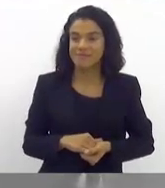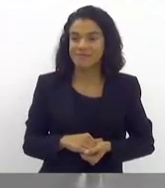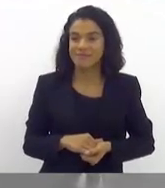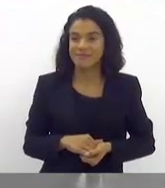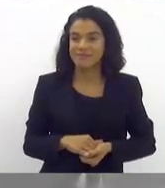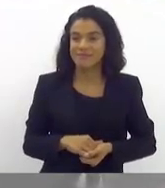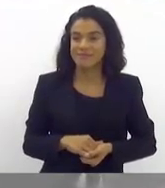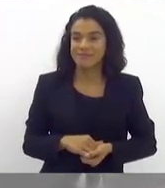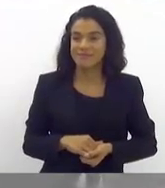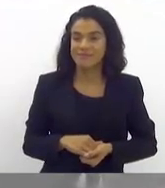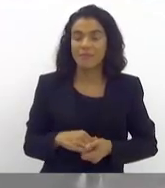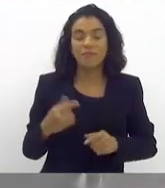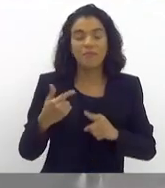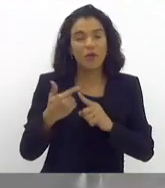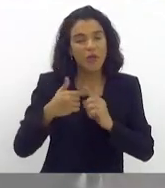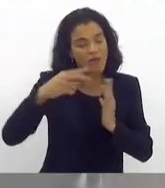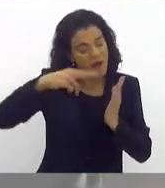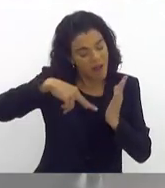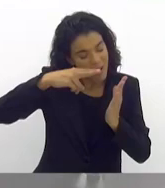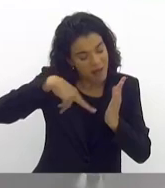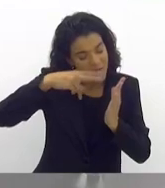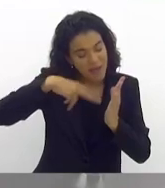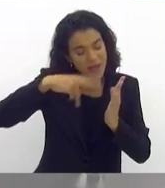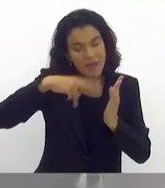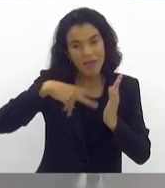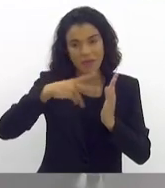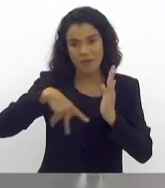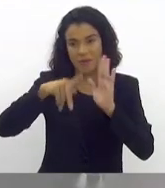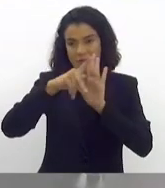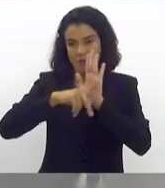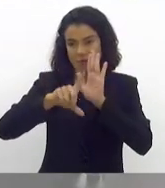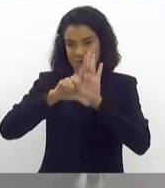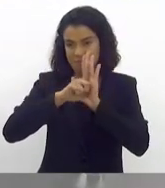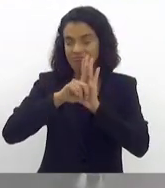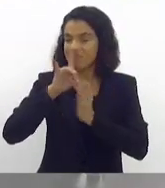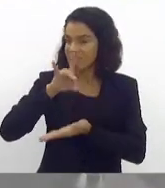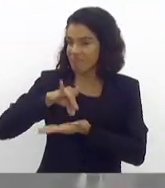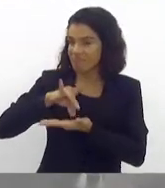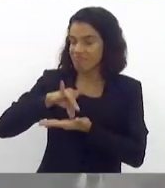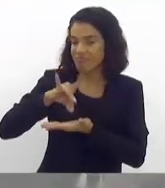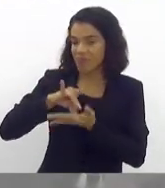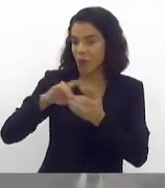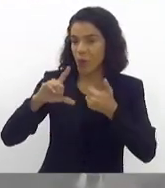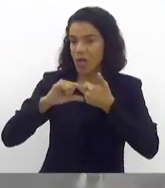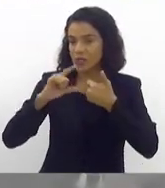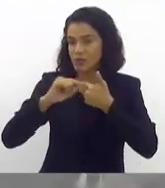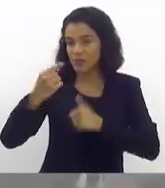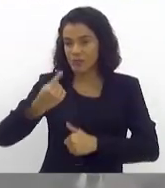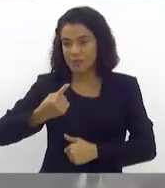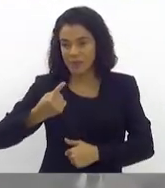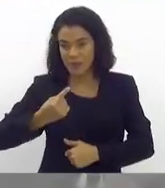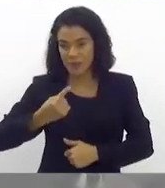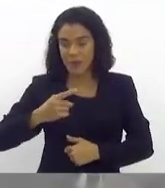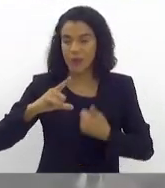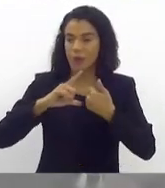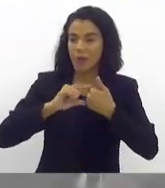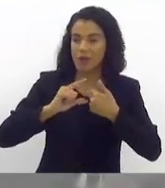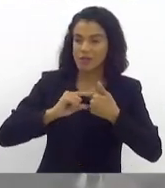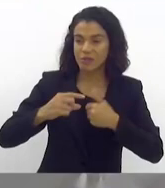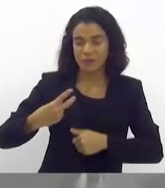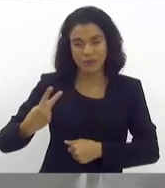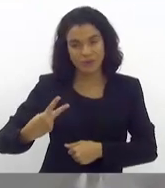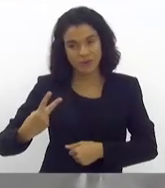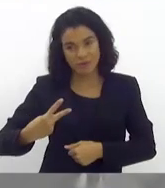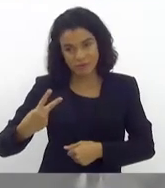Serafini. Eu estava dando uma olhada aqui, né, no projeto. Realmente, assim, o artigo 1º, né, e o artigo 2º,